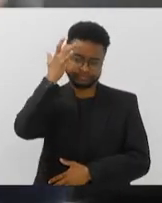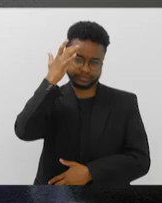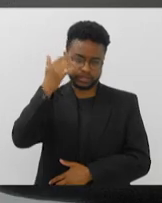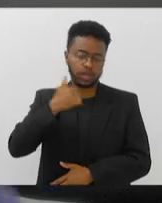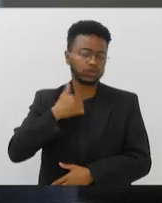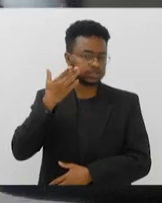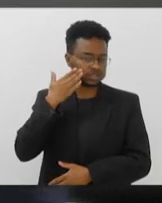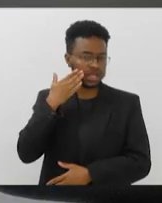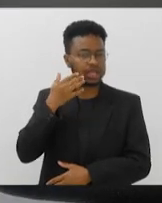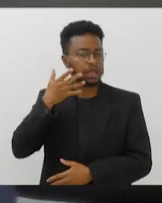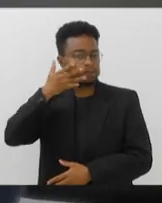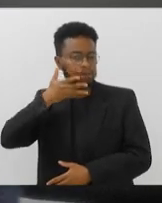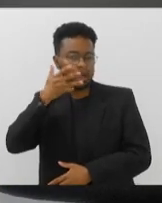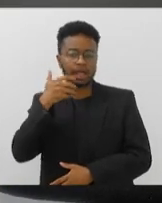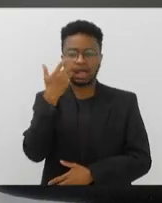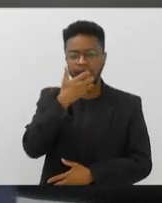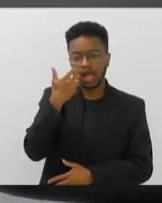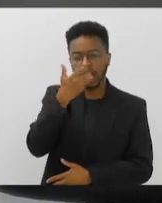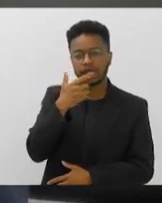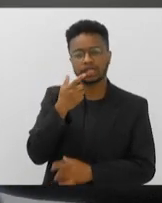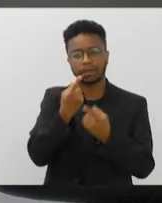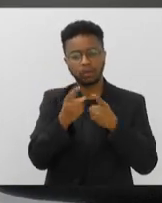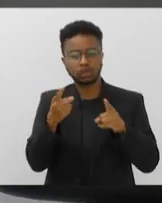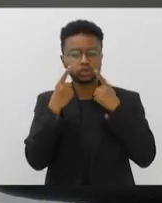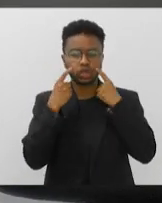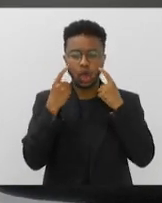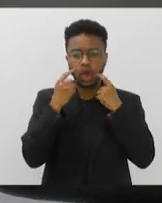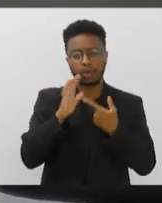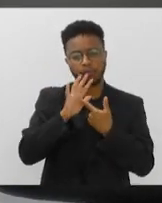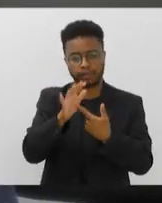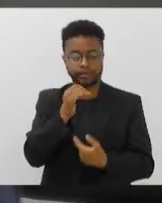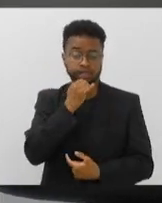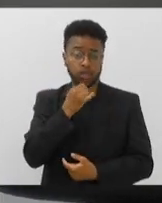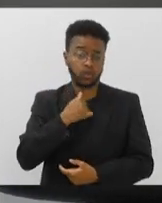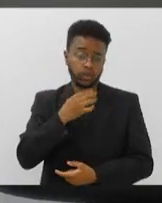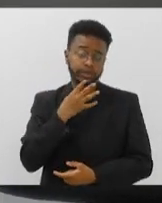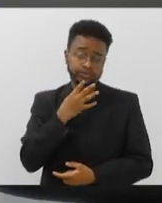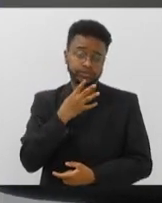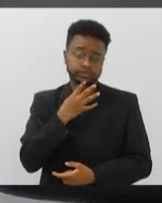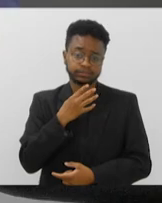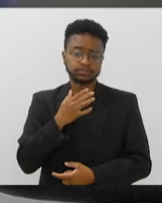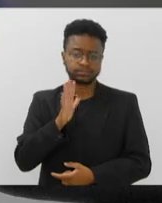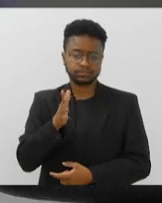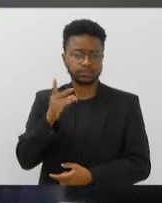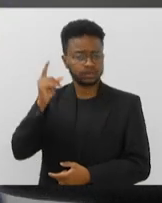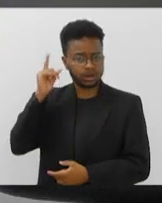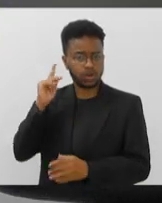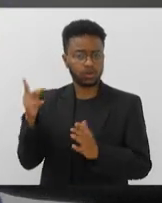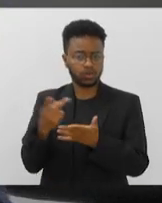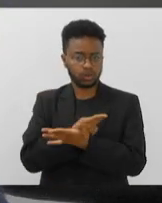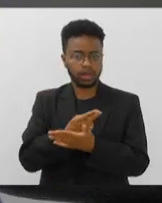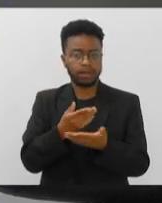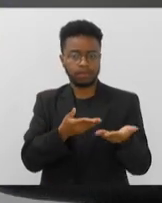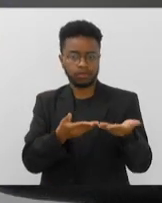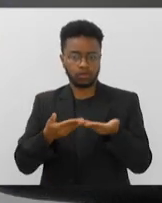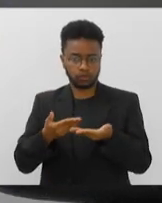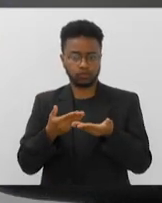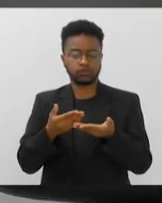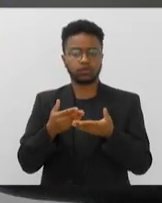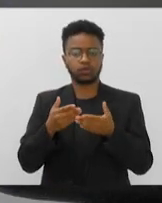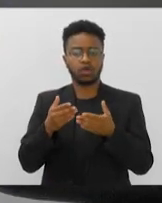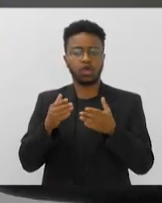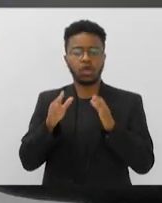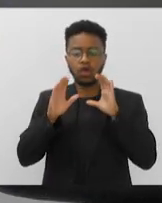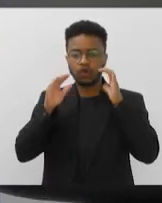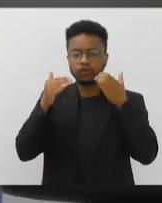faz discurso e chora e canta musiquinha dá as mãos eu vou dar um exemplo para você eu fui H muitos anos disso convidar para uma conferência do conanda Conselho